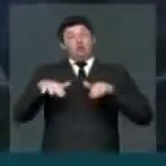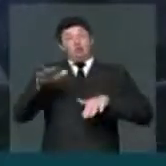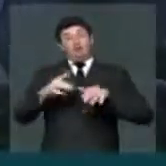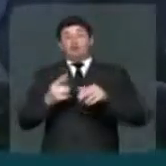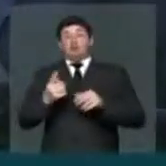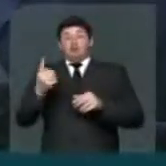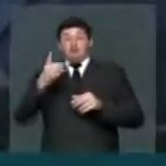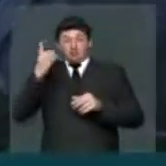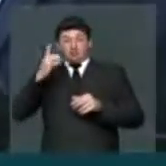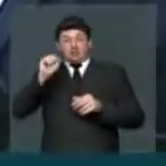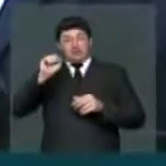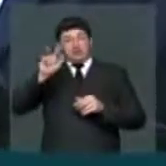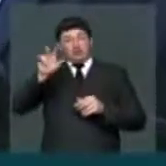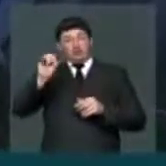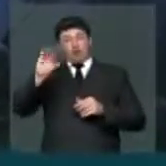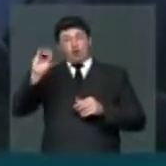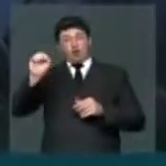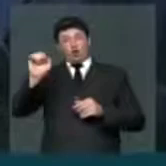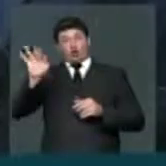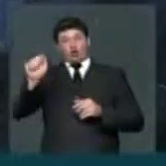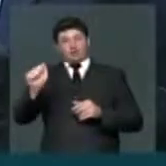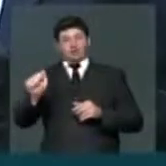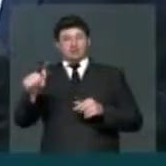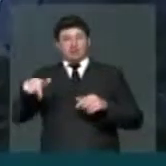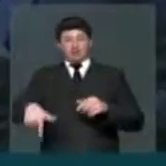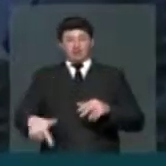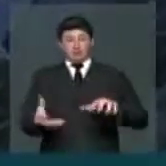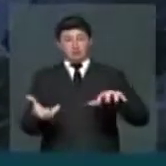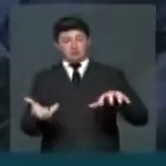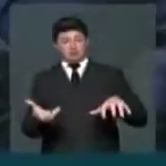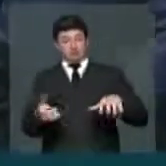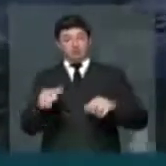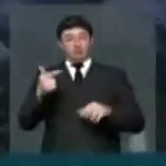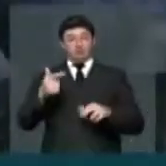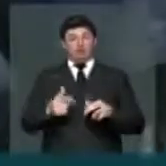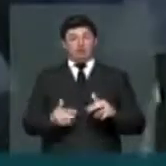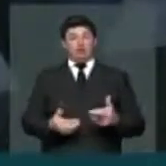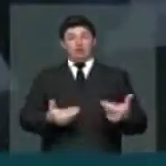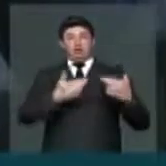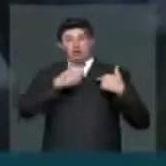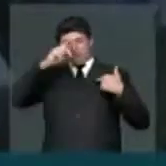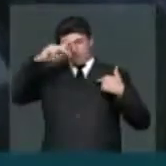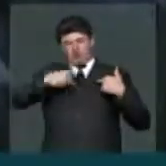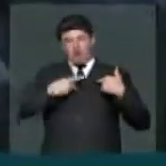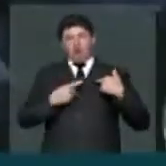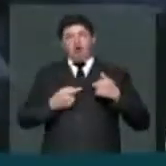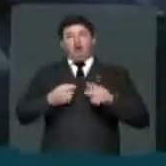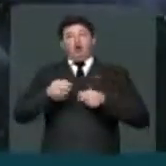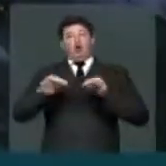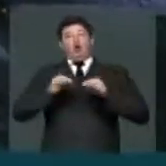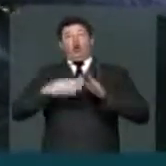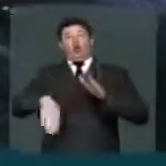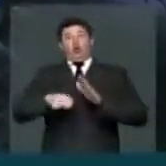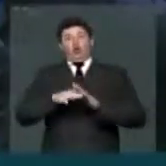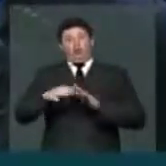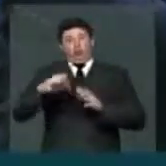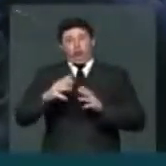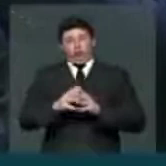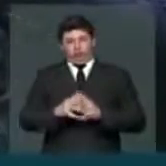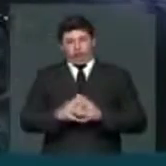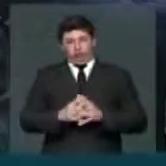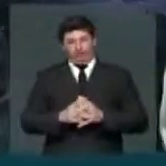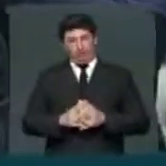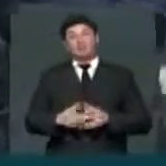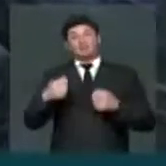do deputado Silvio Costa, que o parlamento não tem o monopólio da representação, que é preciso sim